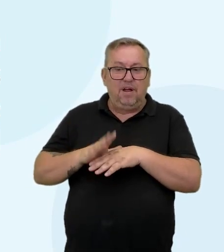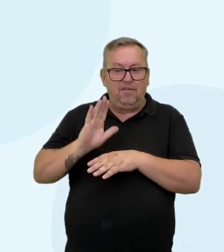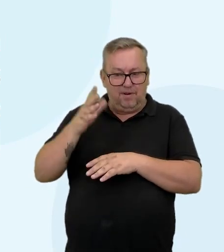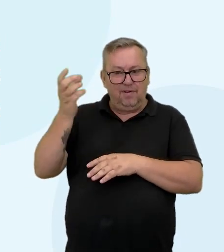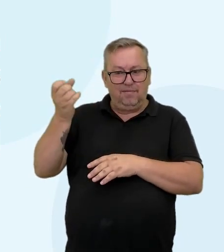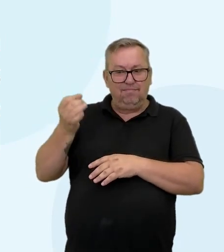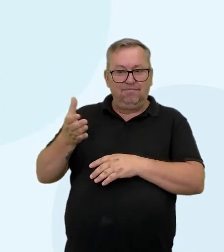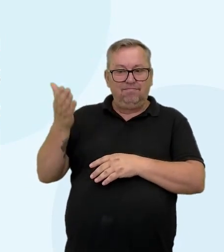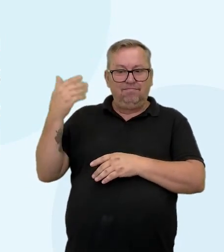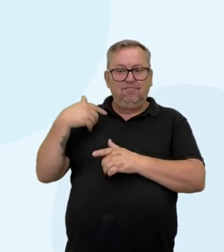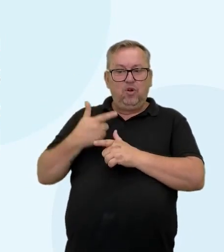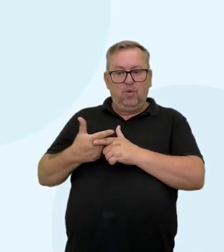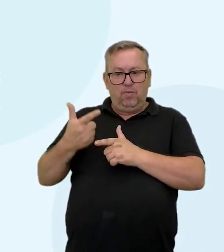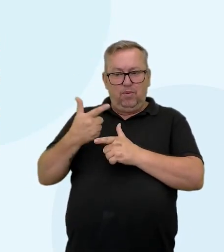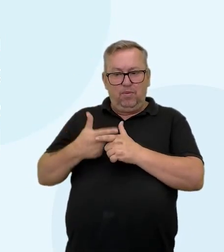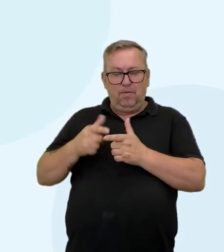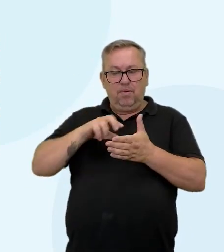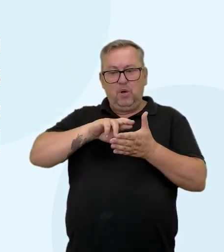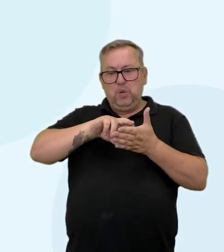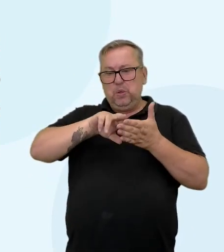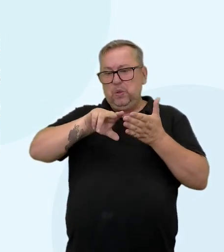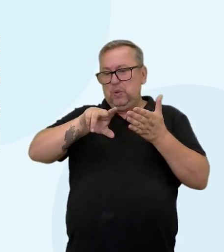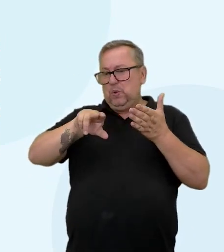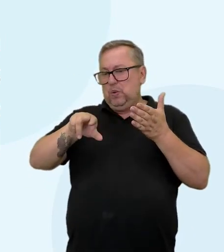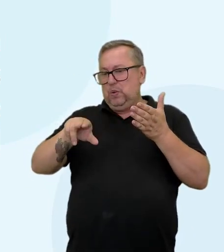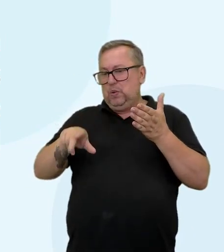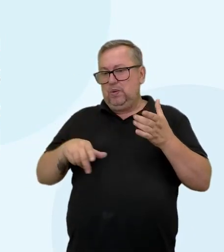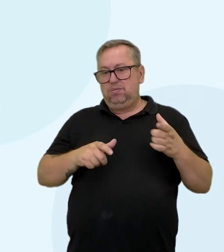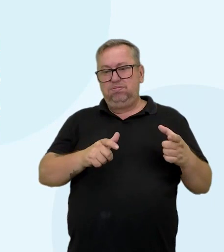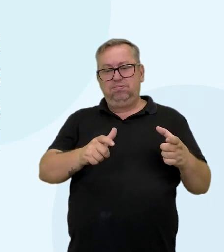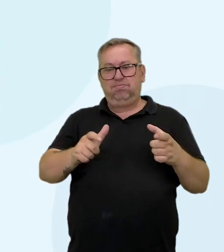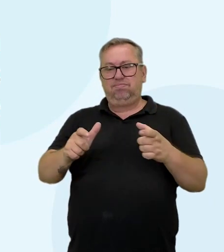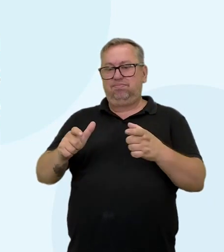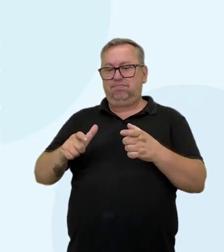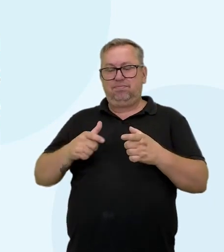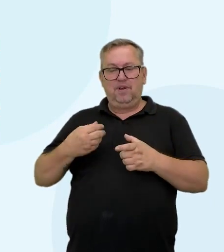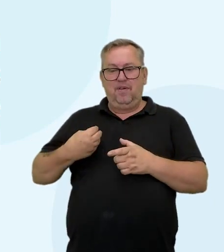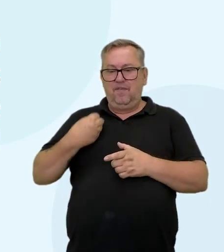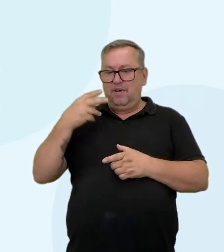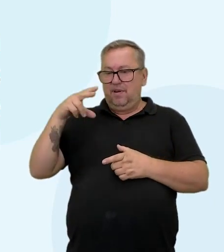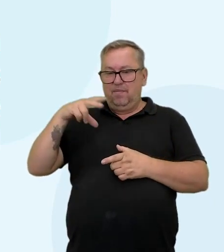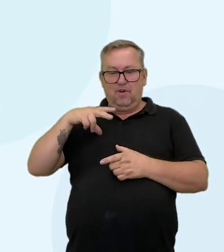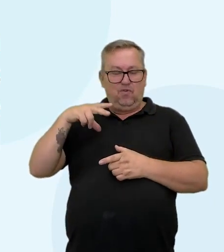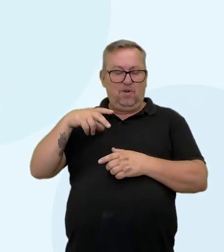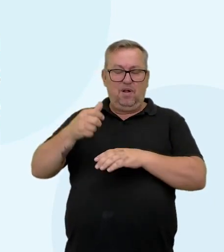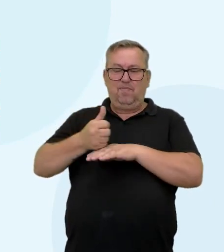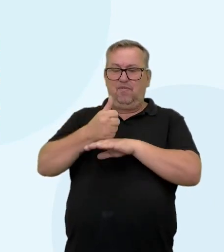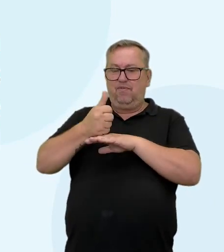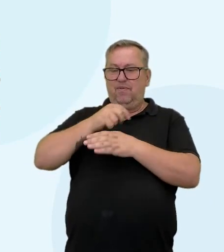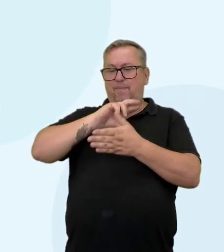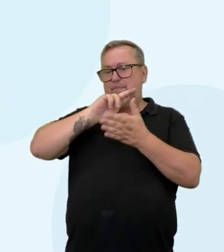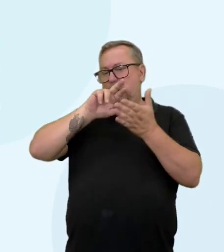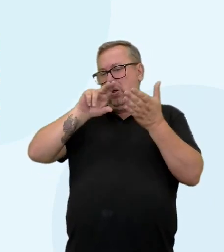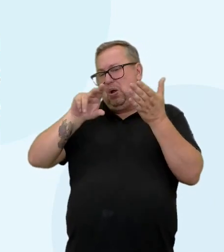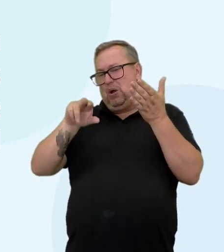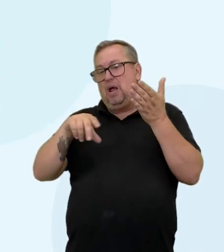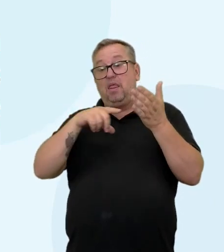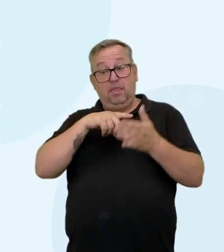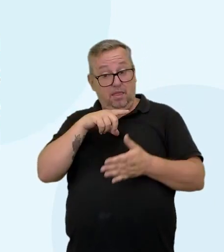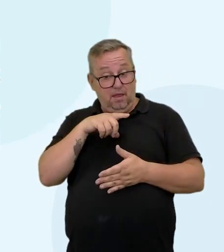aulas anteriores, você vai ter de muitos tipos. Problemas pessoais, problemas familiares, problemas no trabalho,